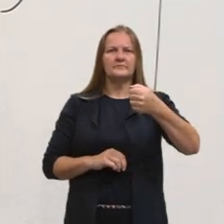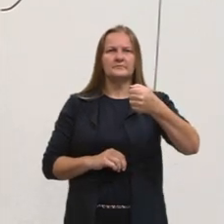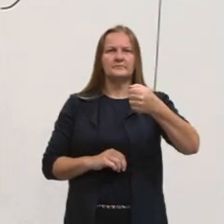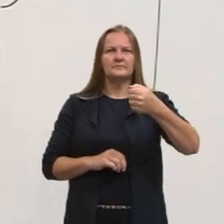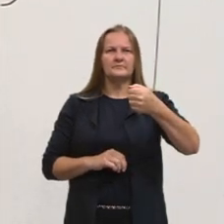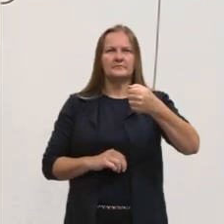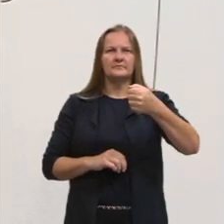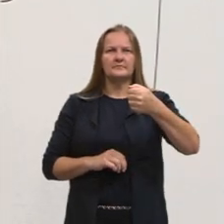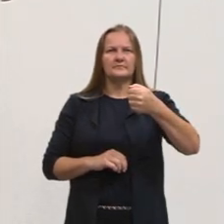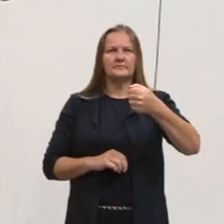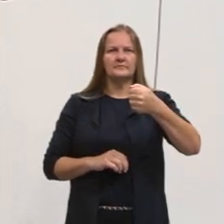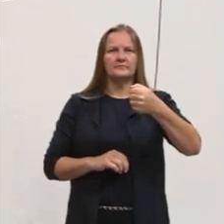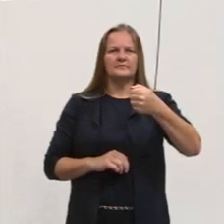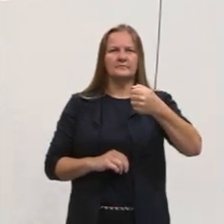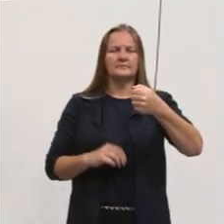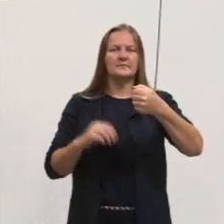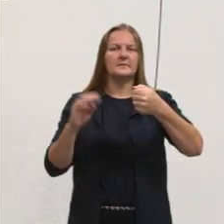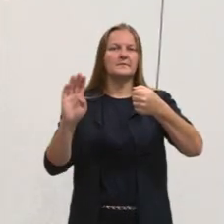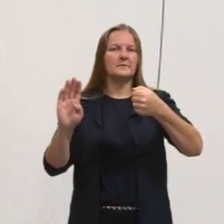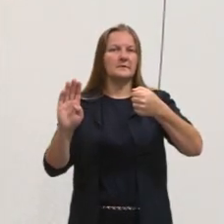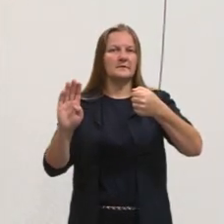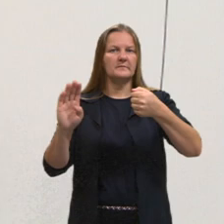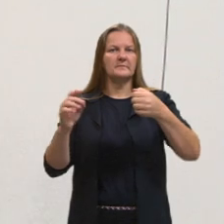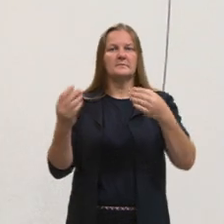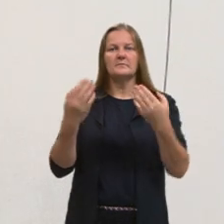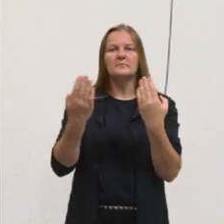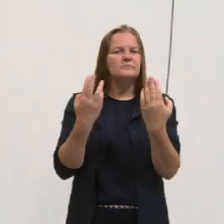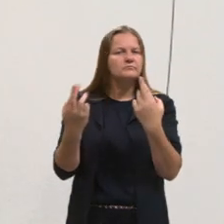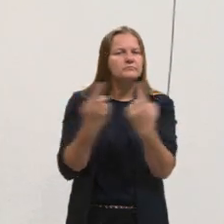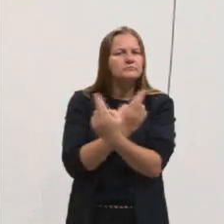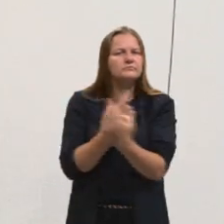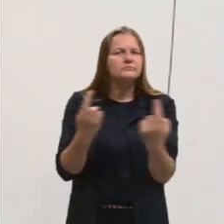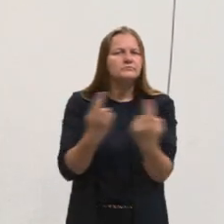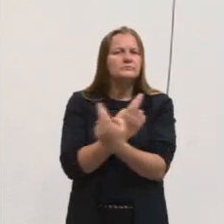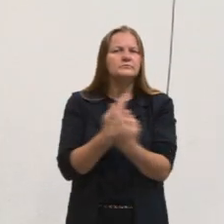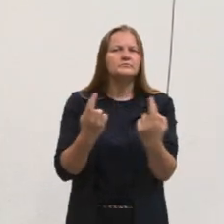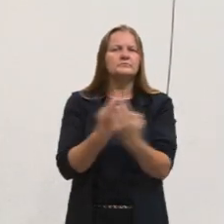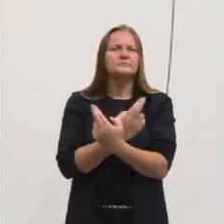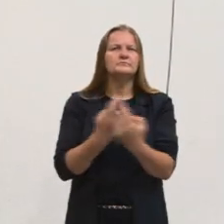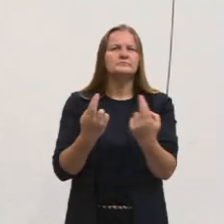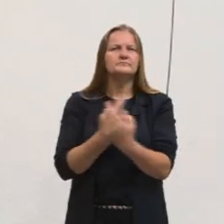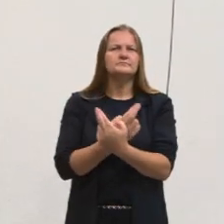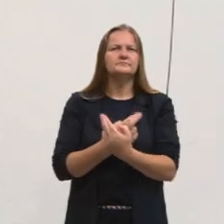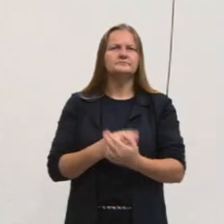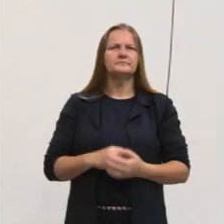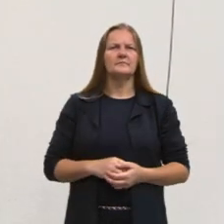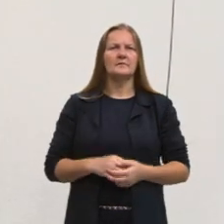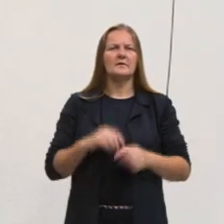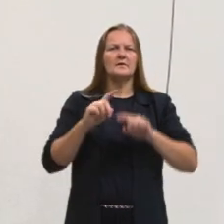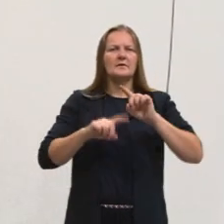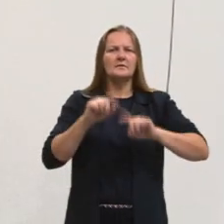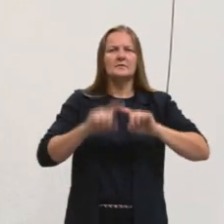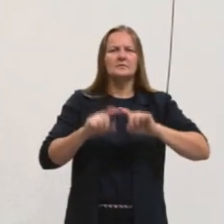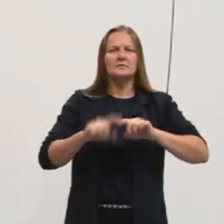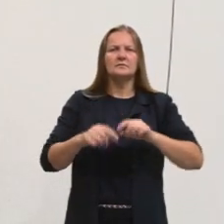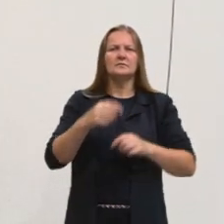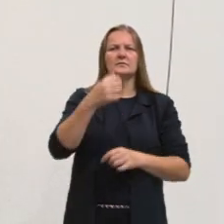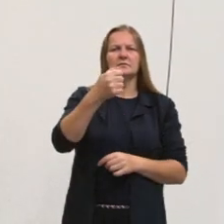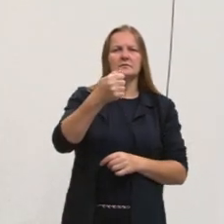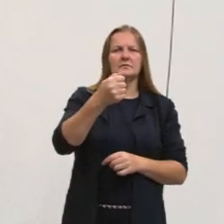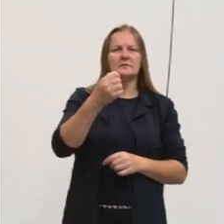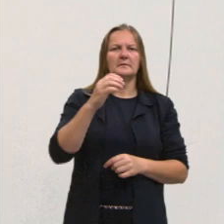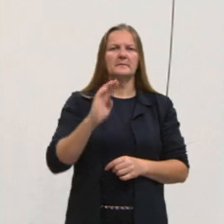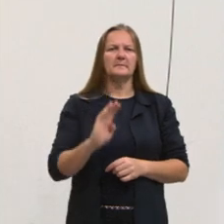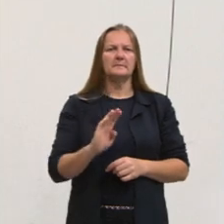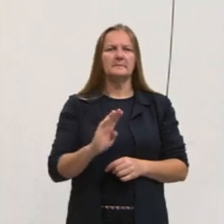espacinho B nós temos que verificar Então se cada elemento de ar